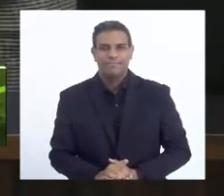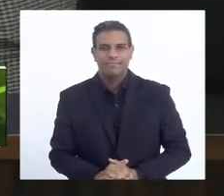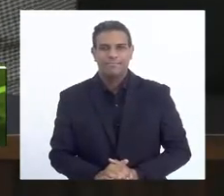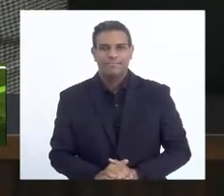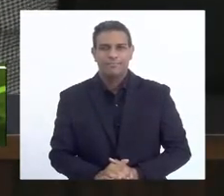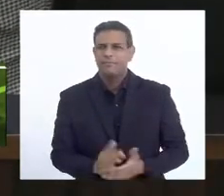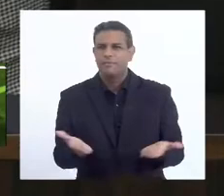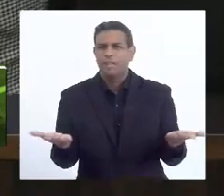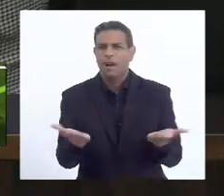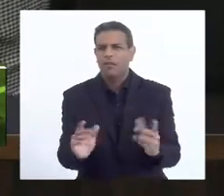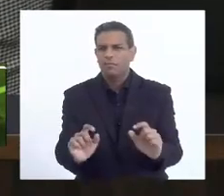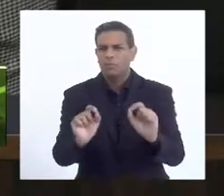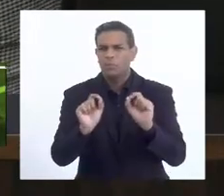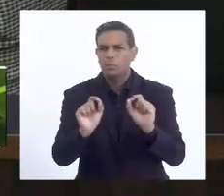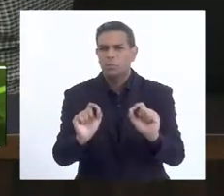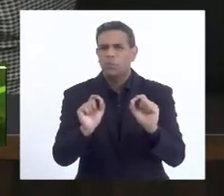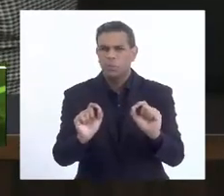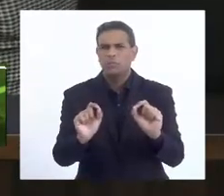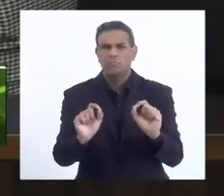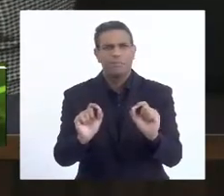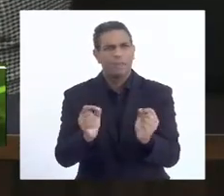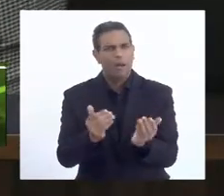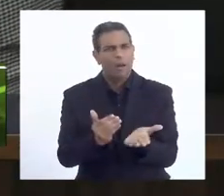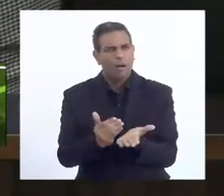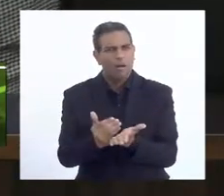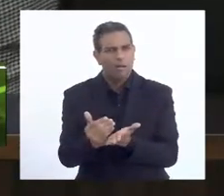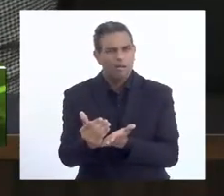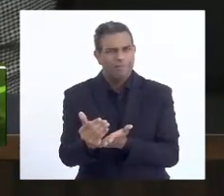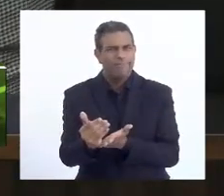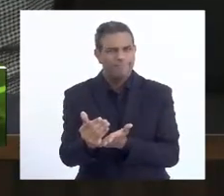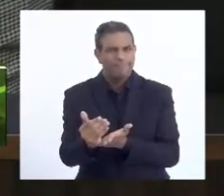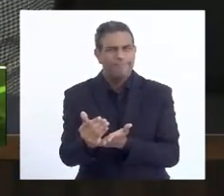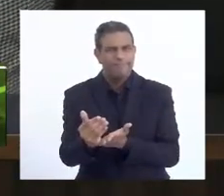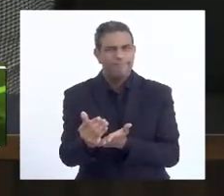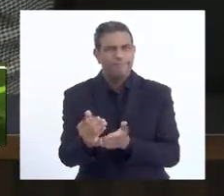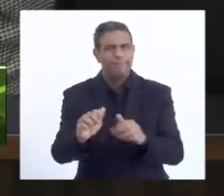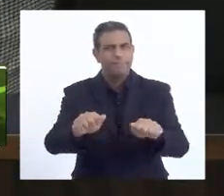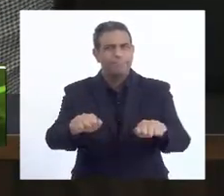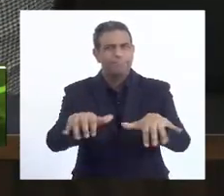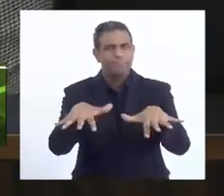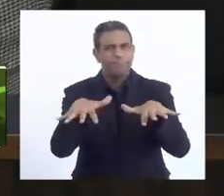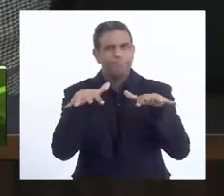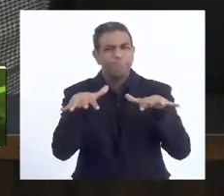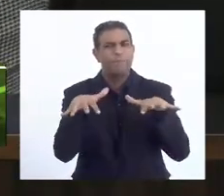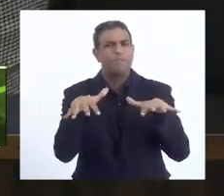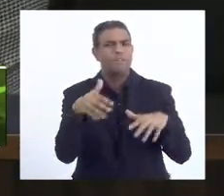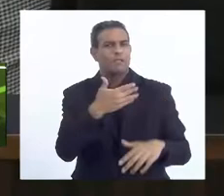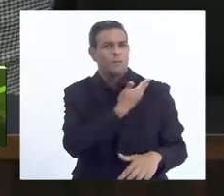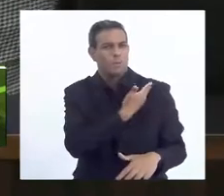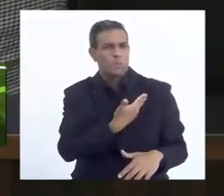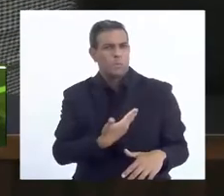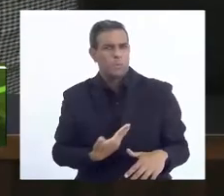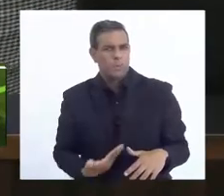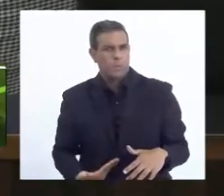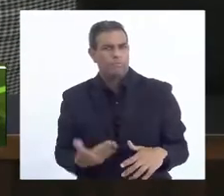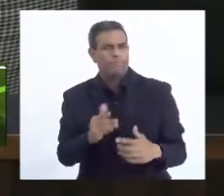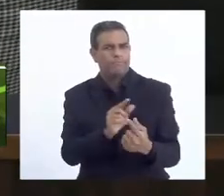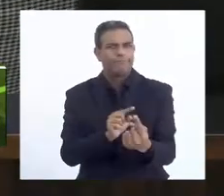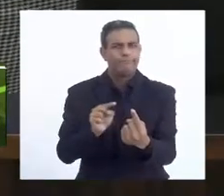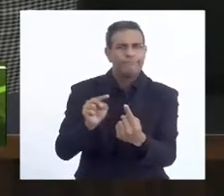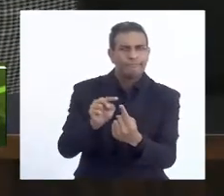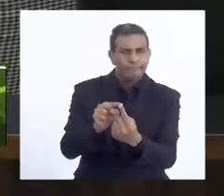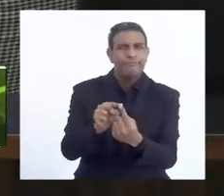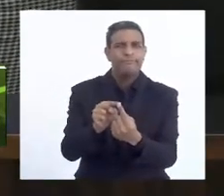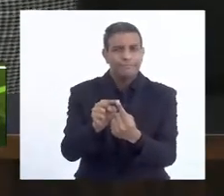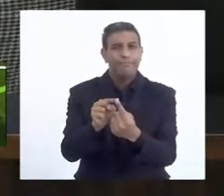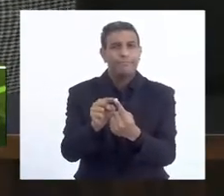Nós vamos dar início à nossa audiência pública sobre